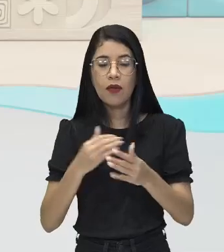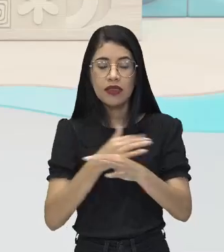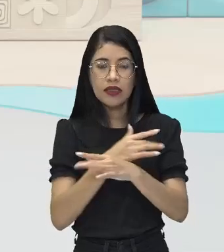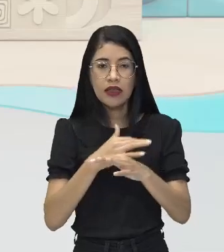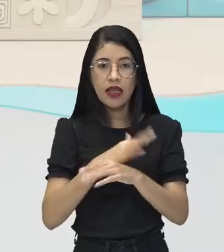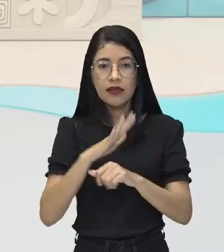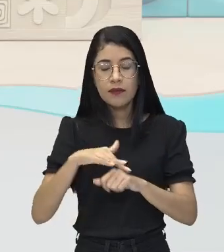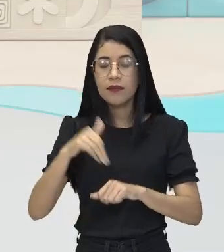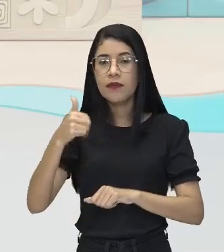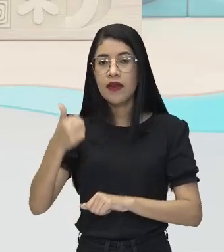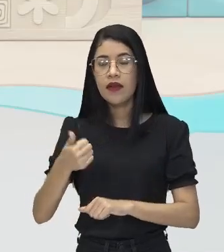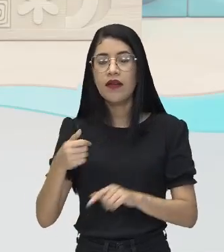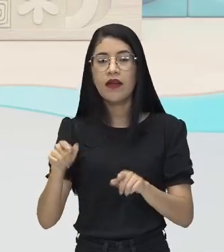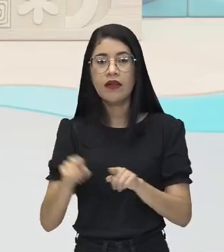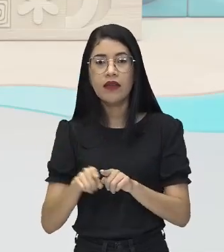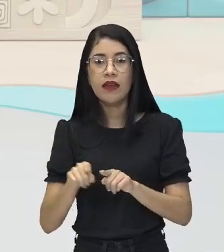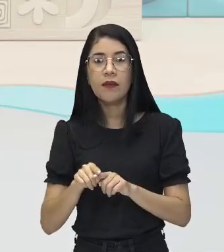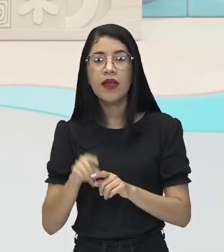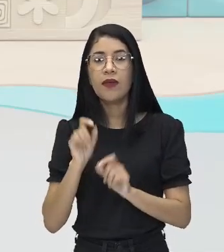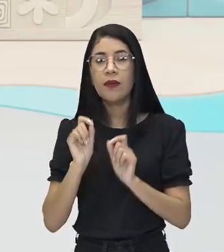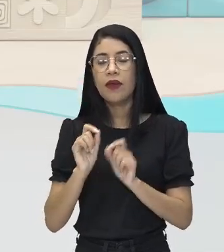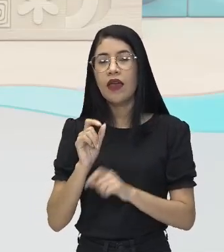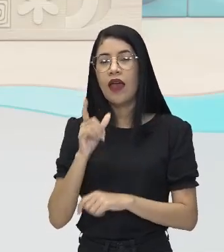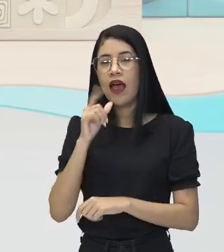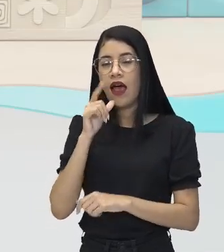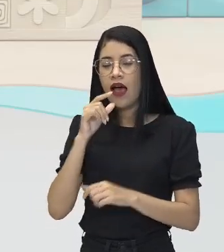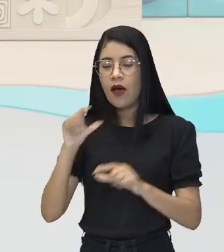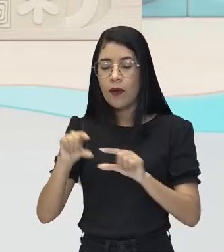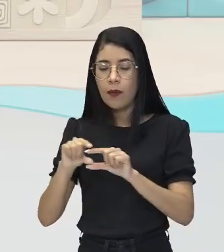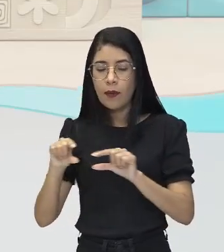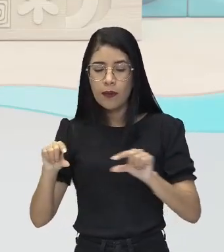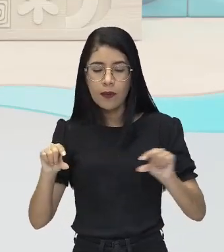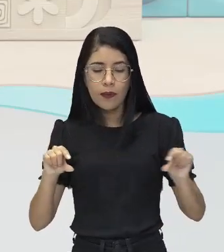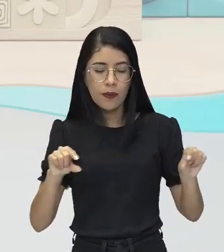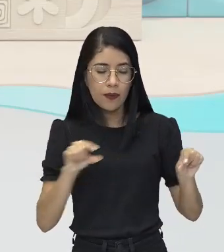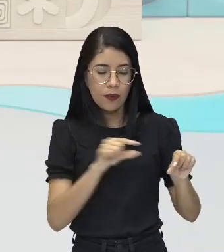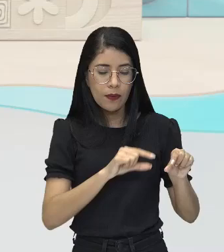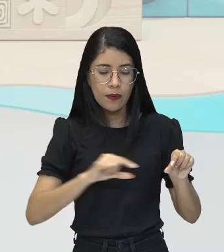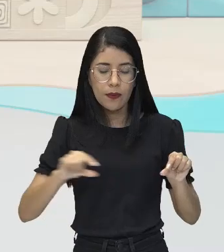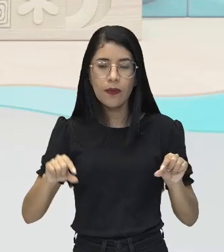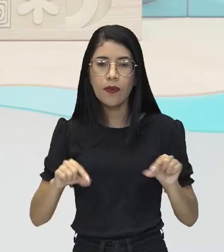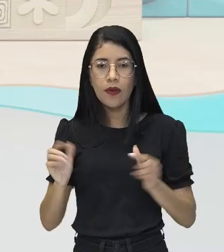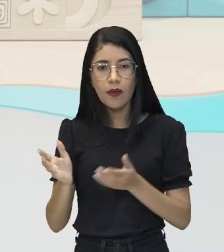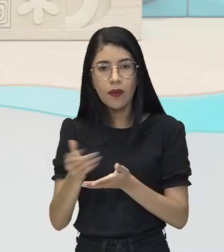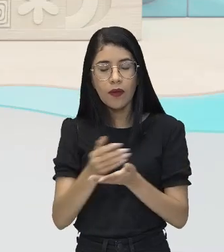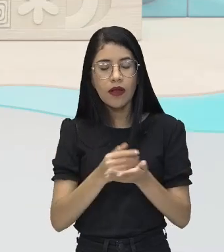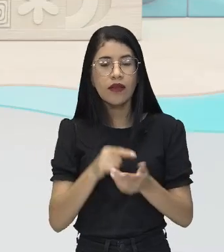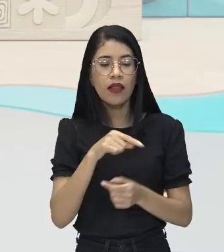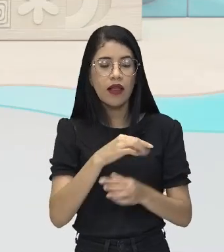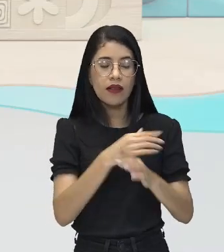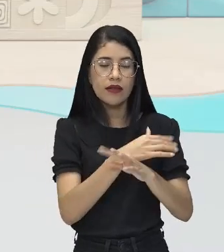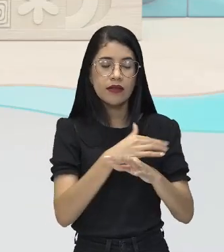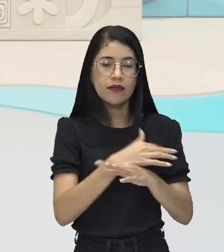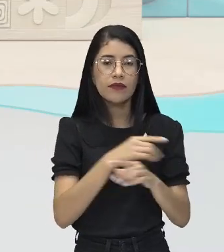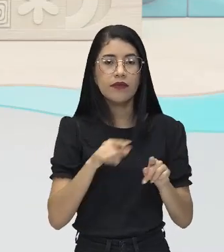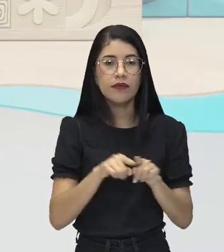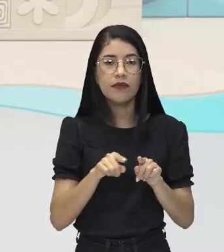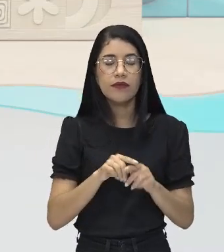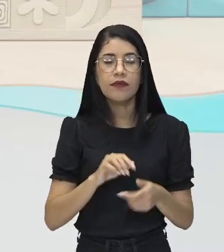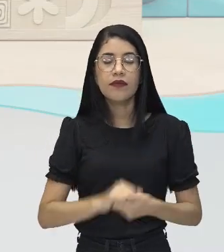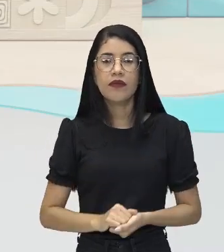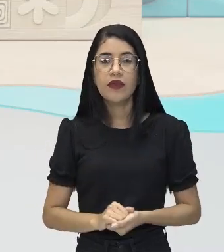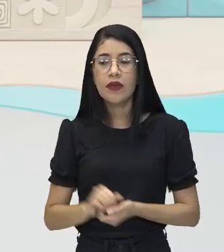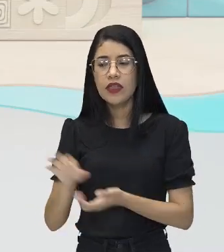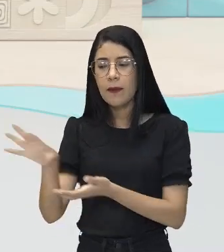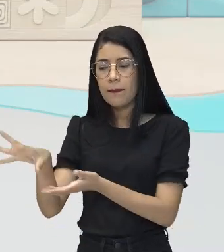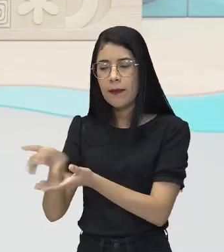urbanização, na questão de levar o saneamento básico para as cidades, sabe? Então, eles levavam, captavam as